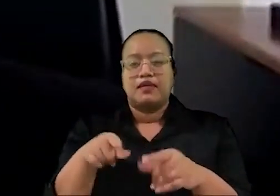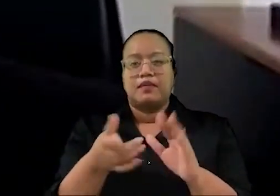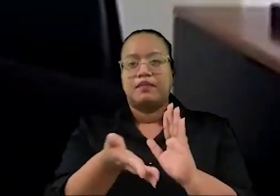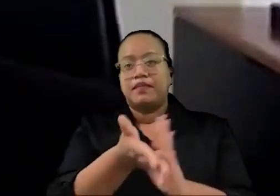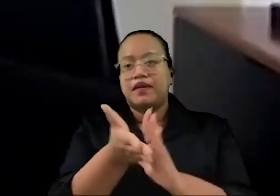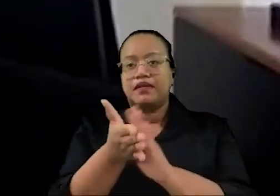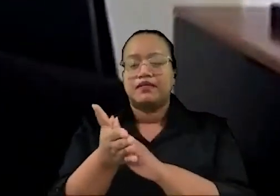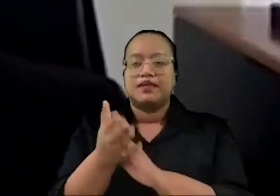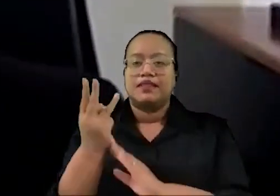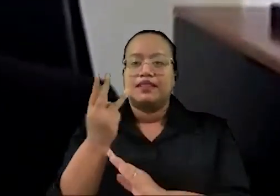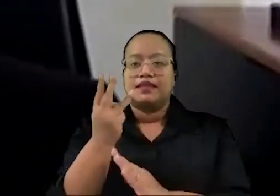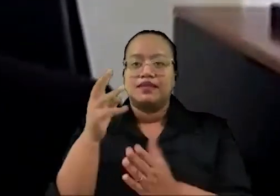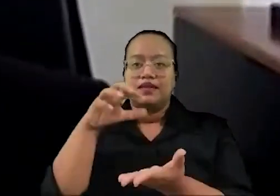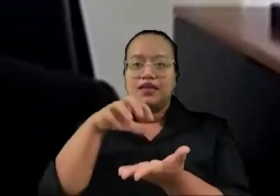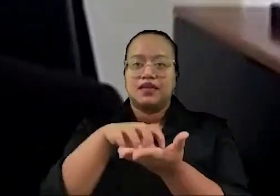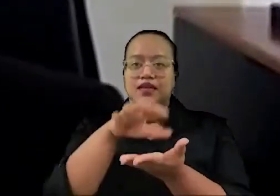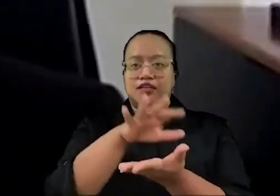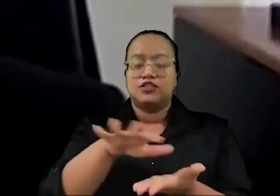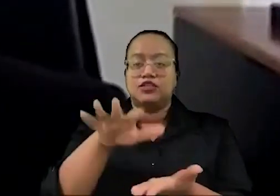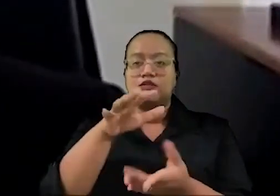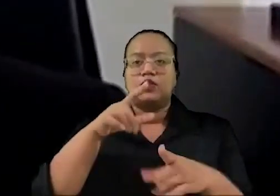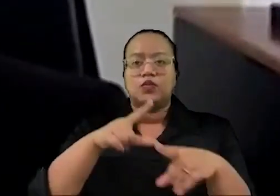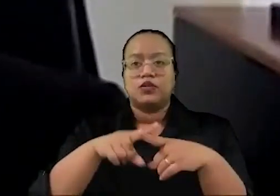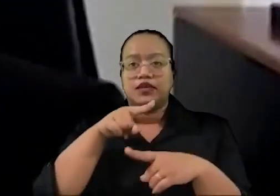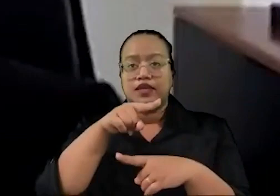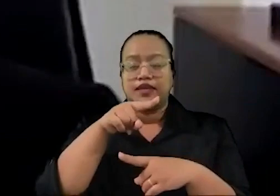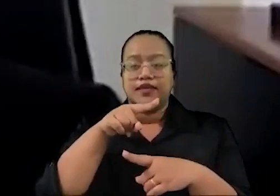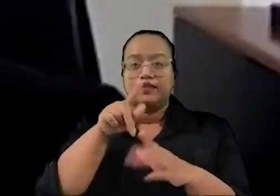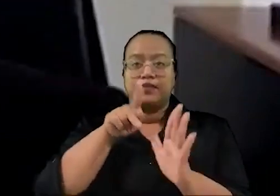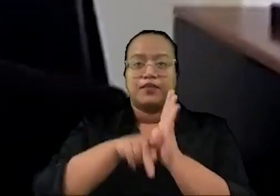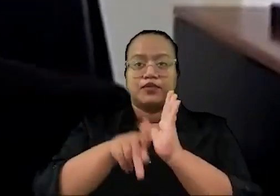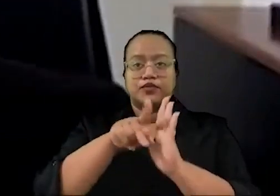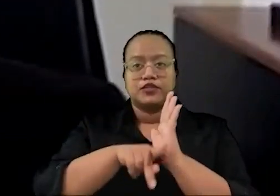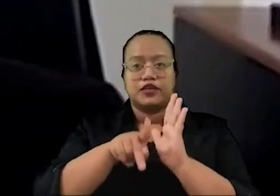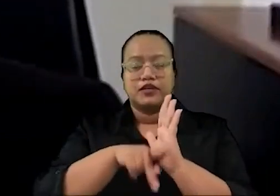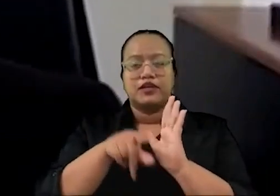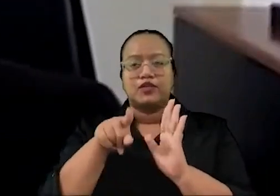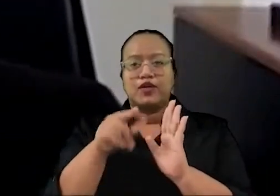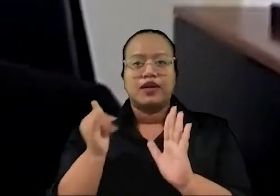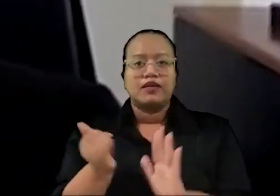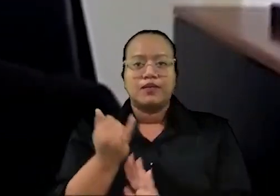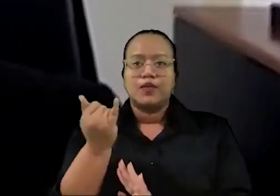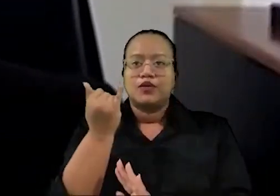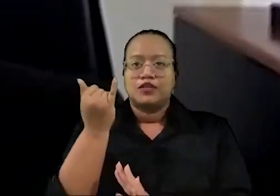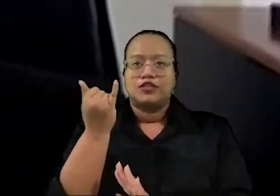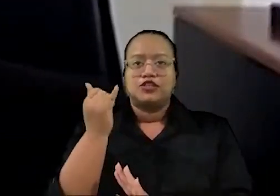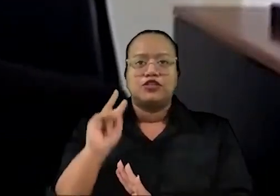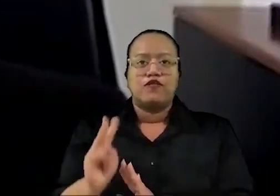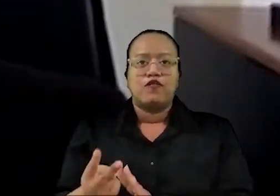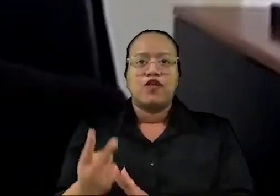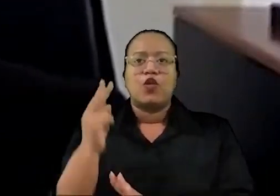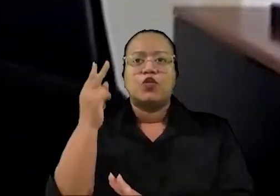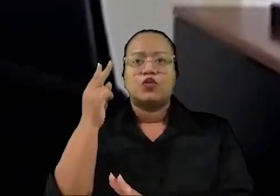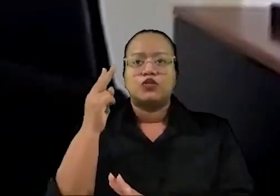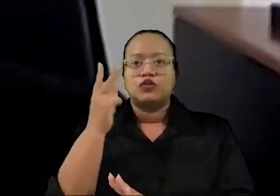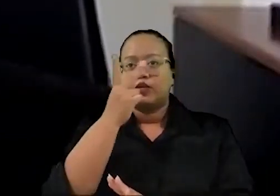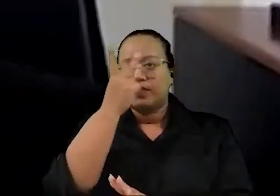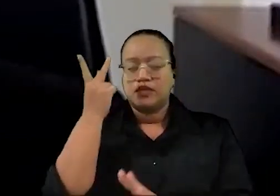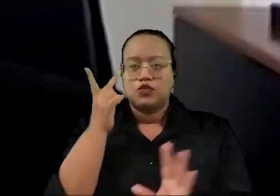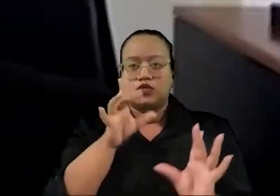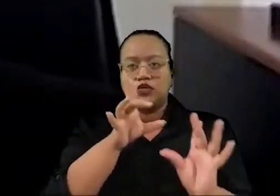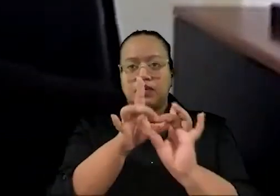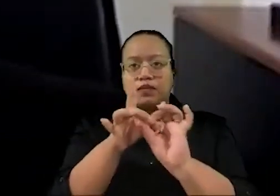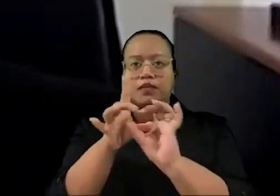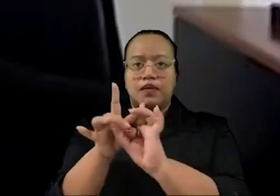de iniciativa ele é muito valioso, porque ele aproxima as pessoas entre as regiões, entre essas três regiões